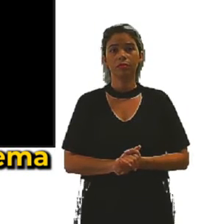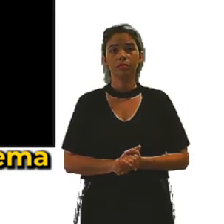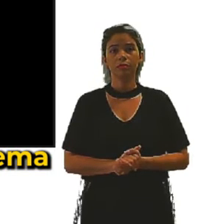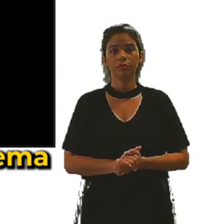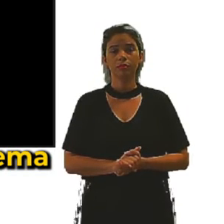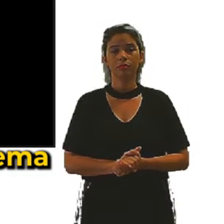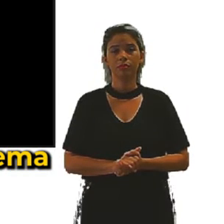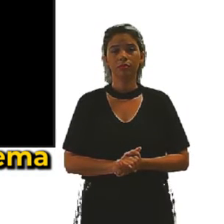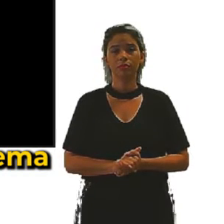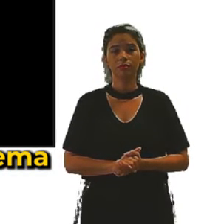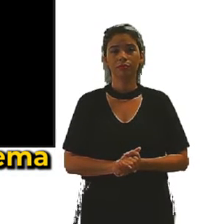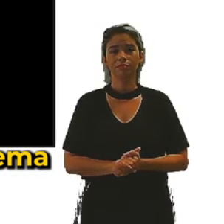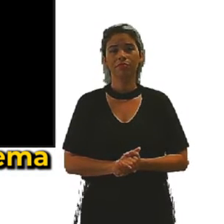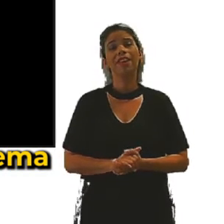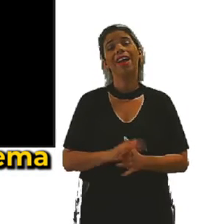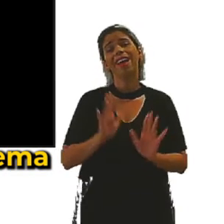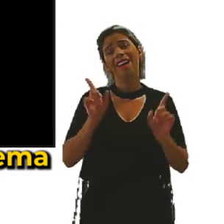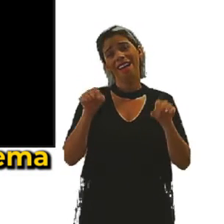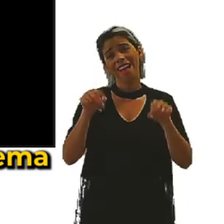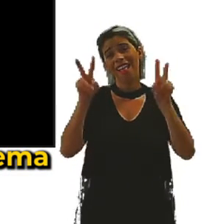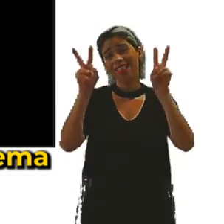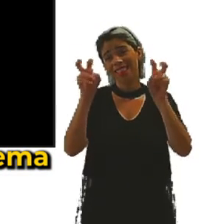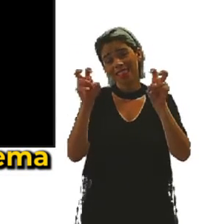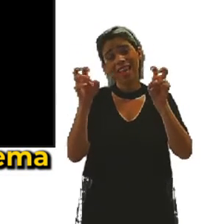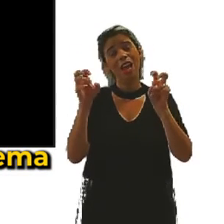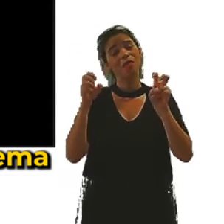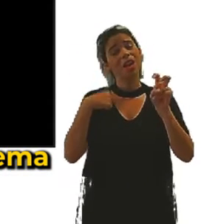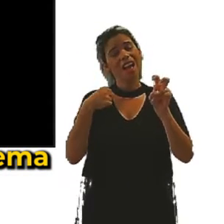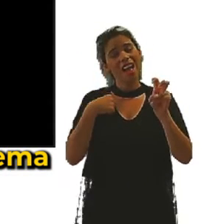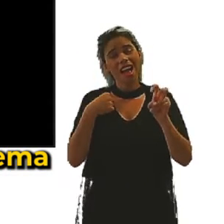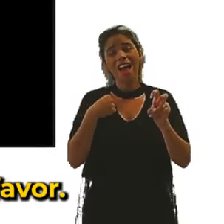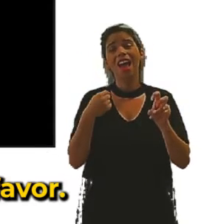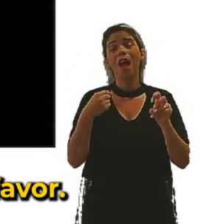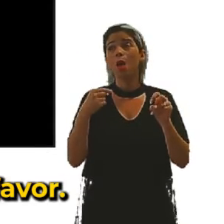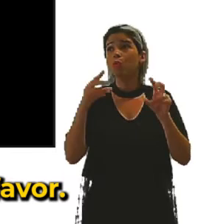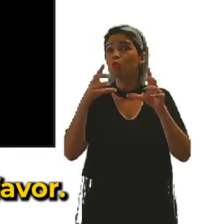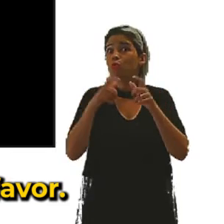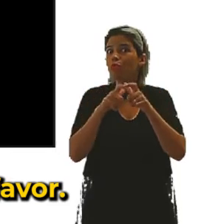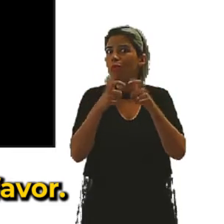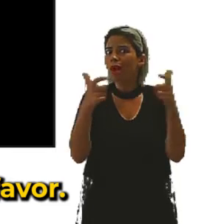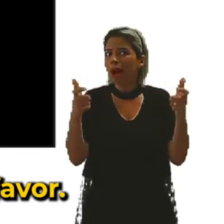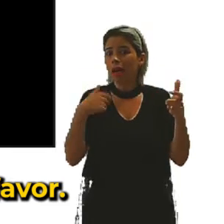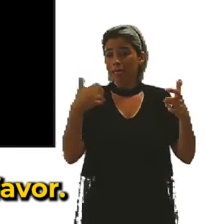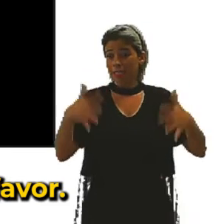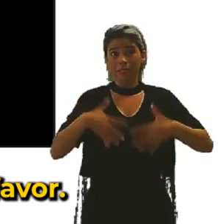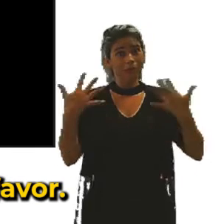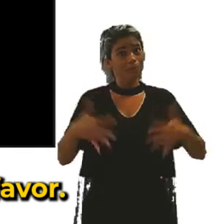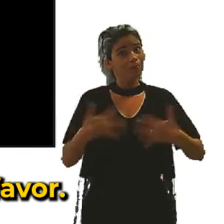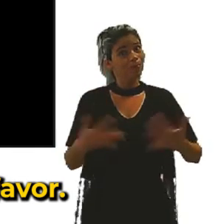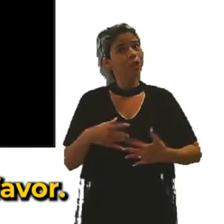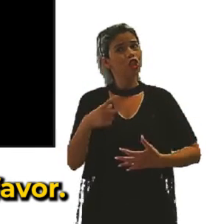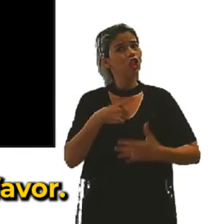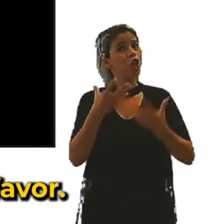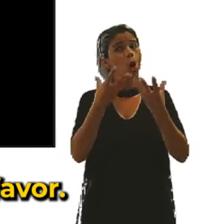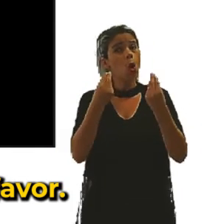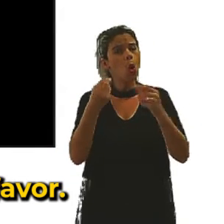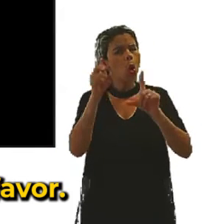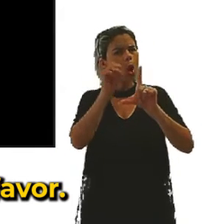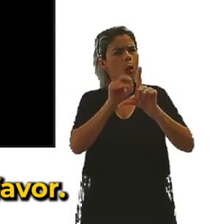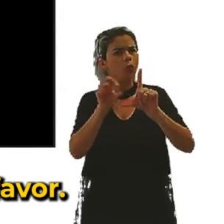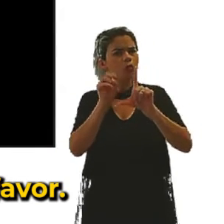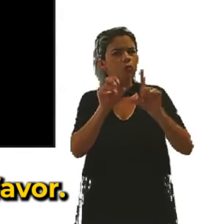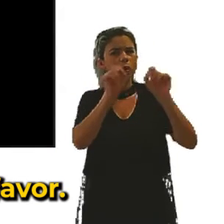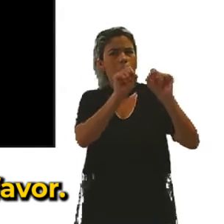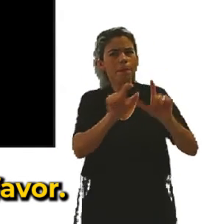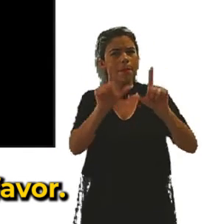O tema empolga, né, professora? O tema empolga. Eu tinha aí o